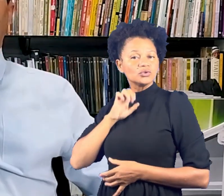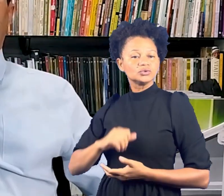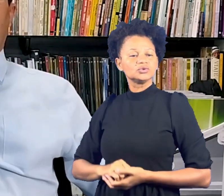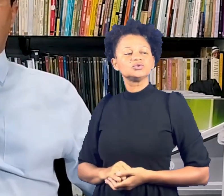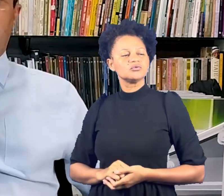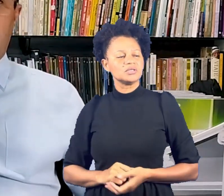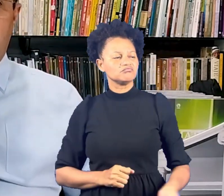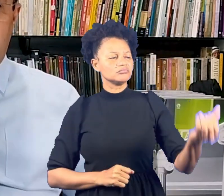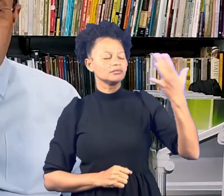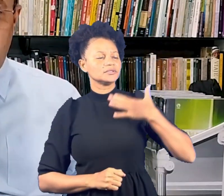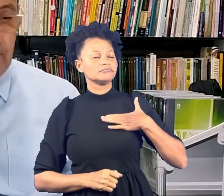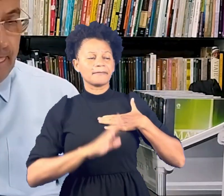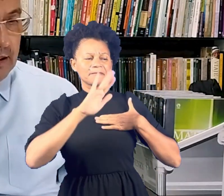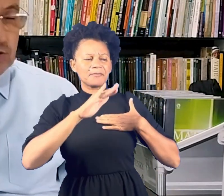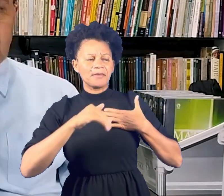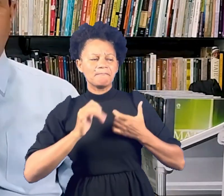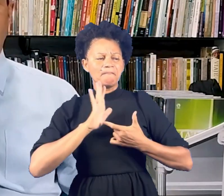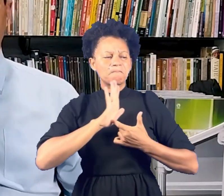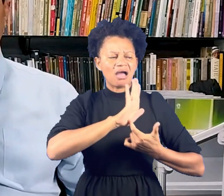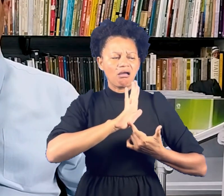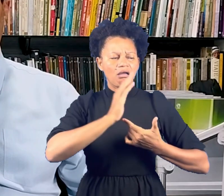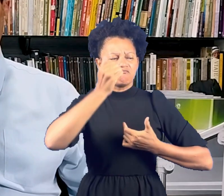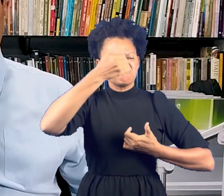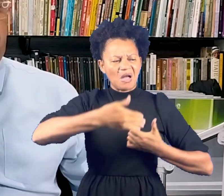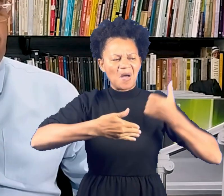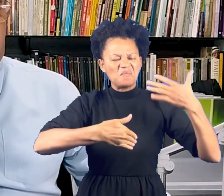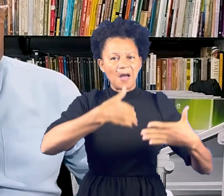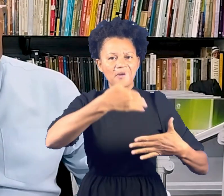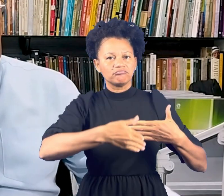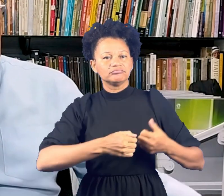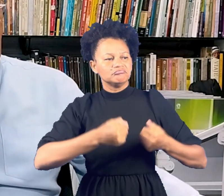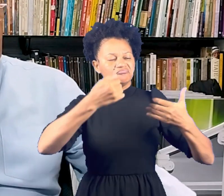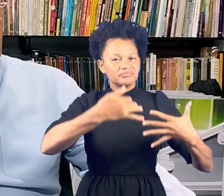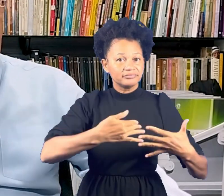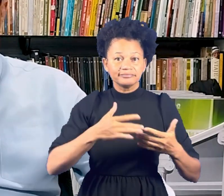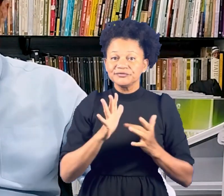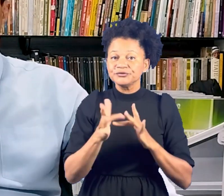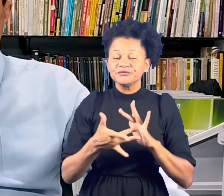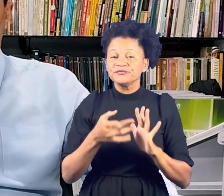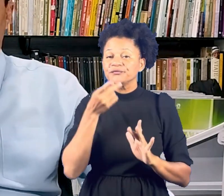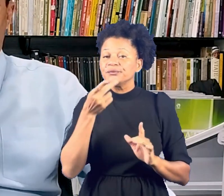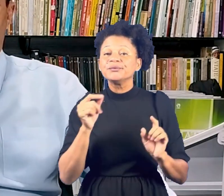Estevão confrontava o erro. Jesus disse que